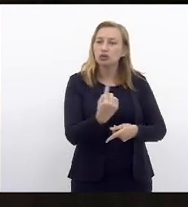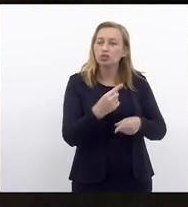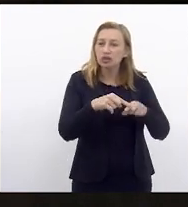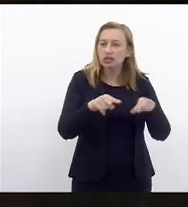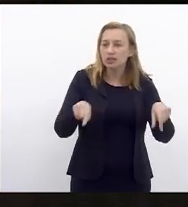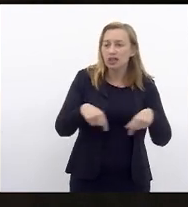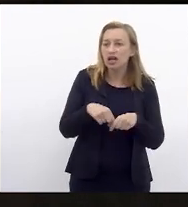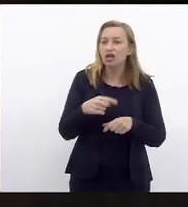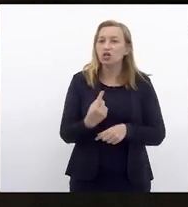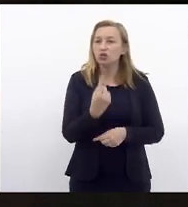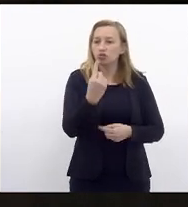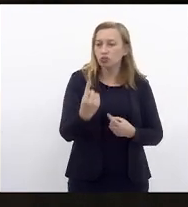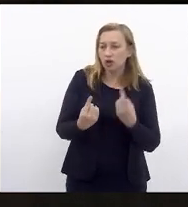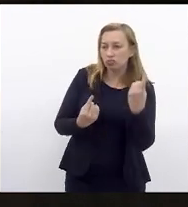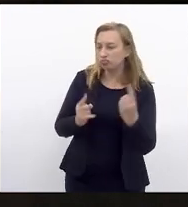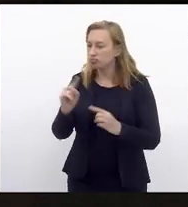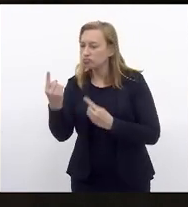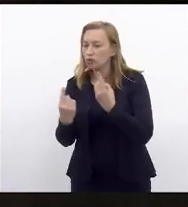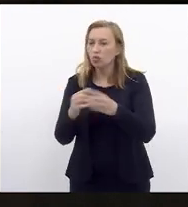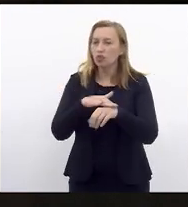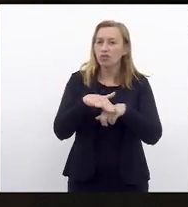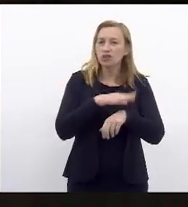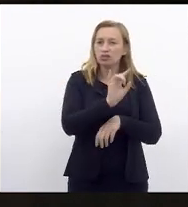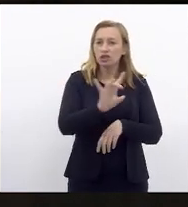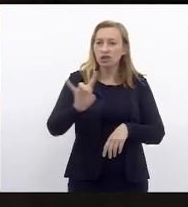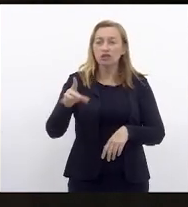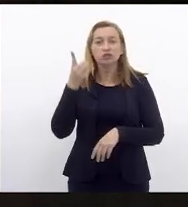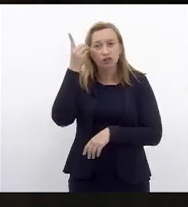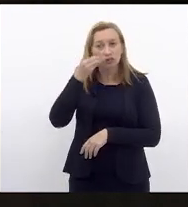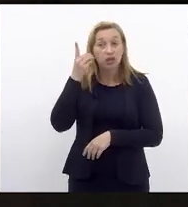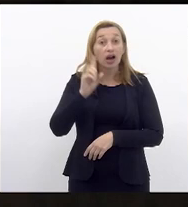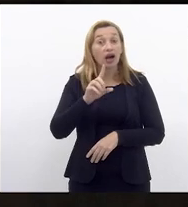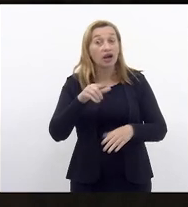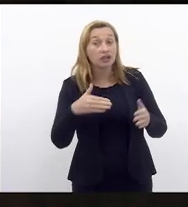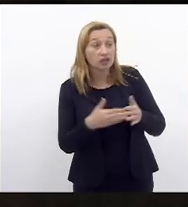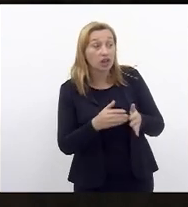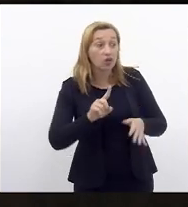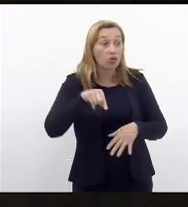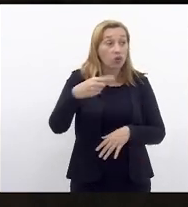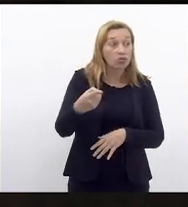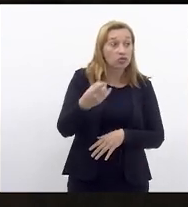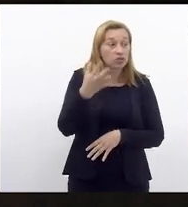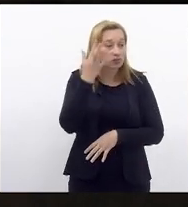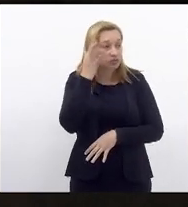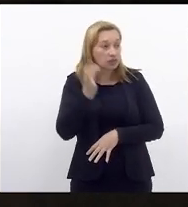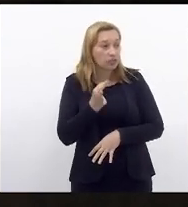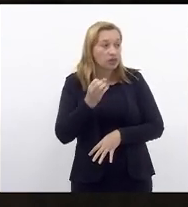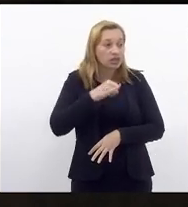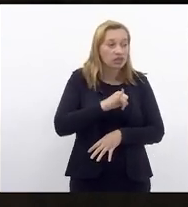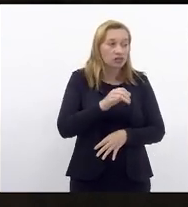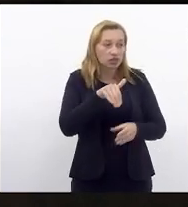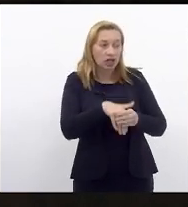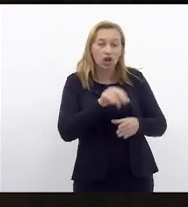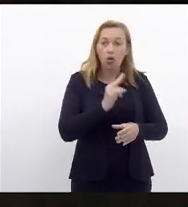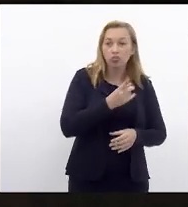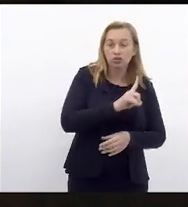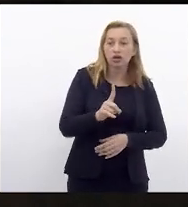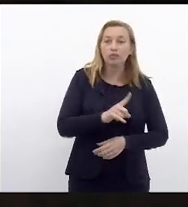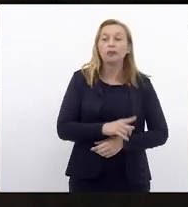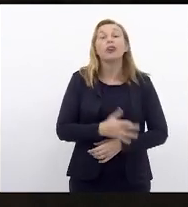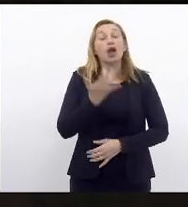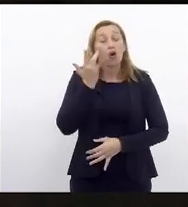a um, conversando com cada deputado, até com aqueles que eles não tinham certeza se votariam ou não. Então, eu